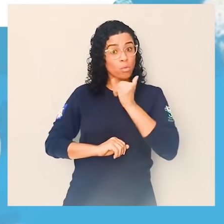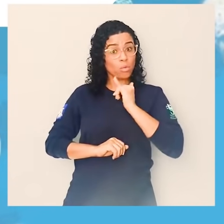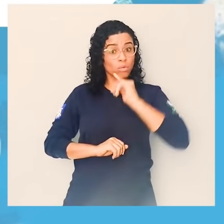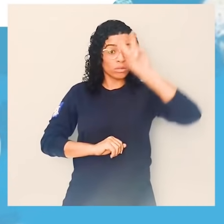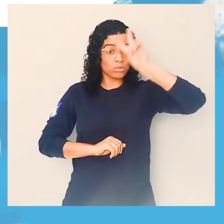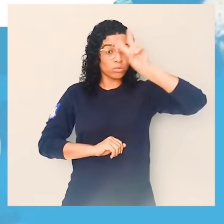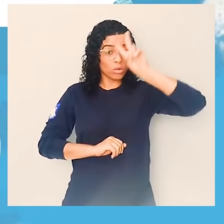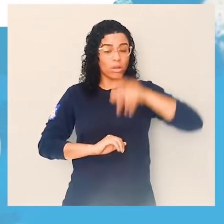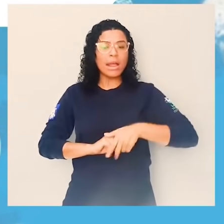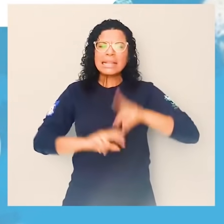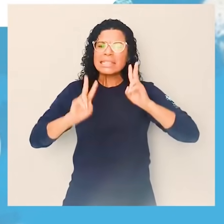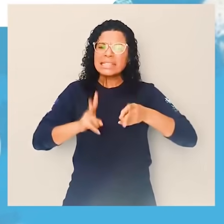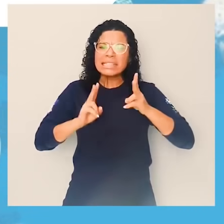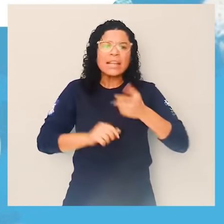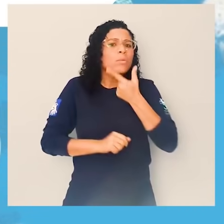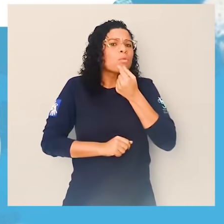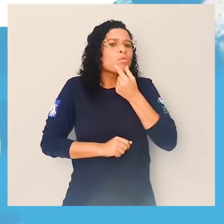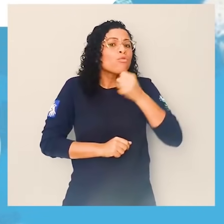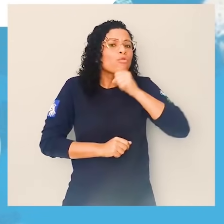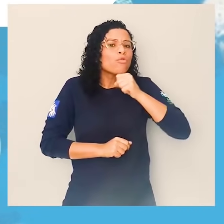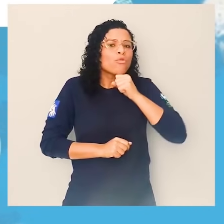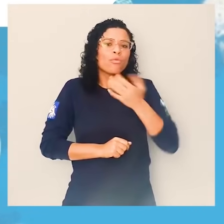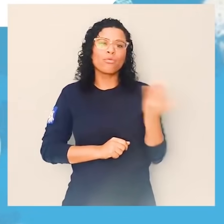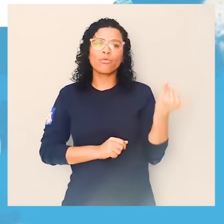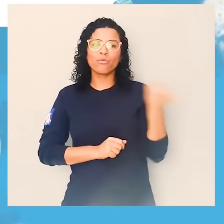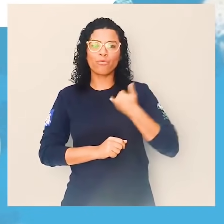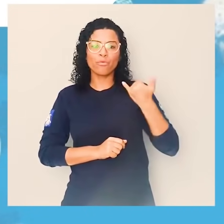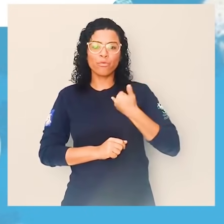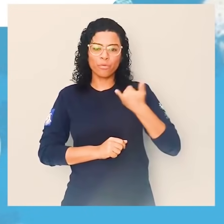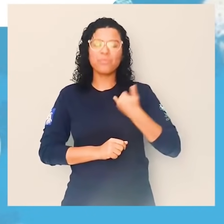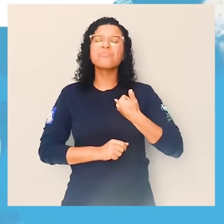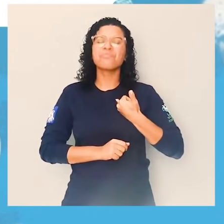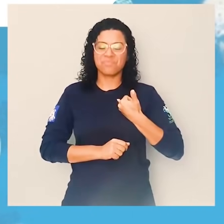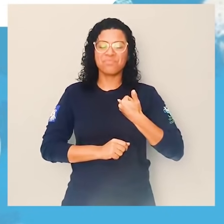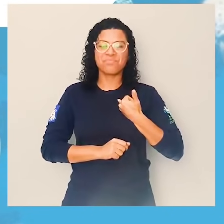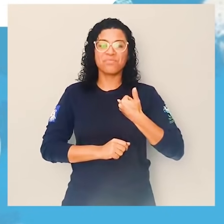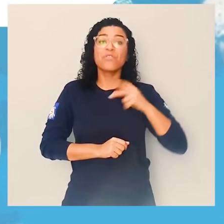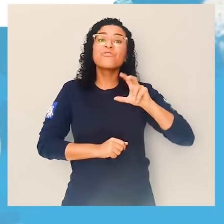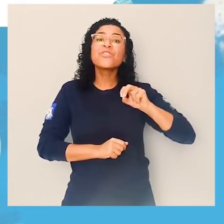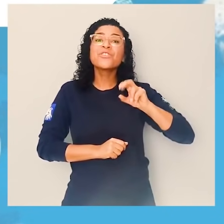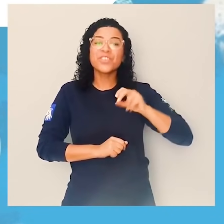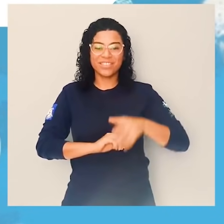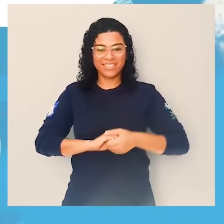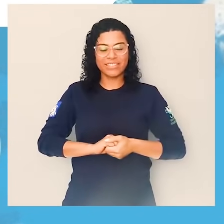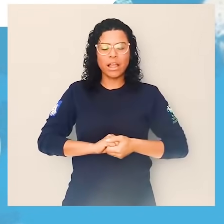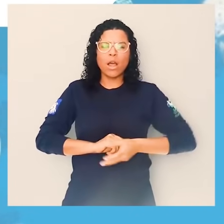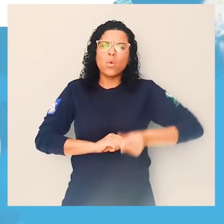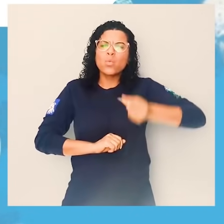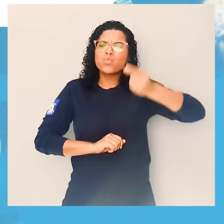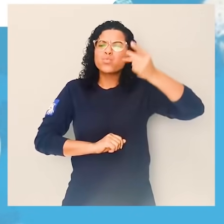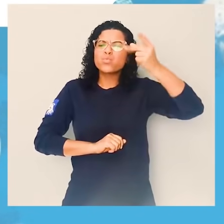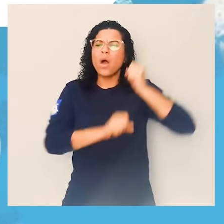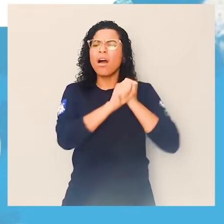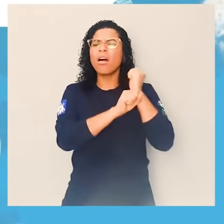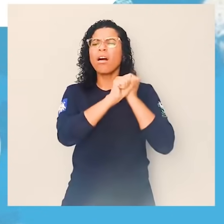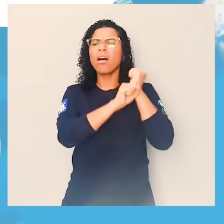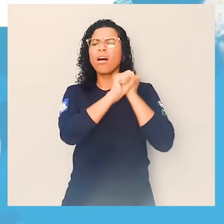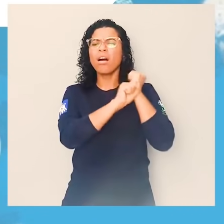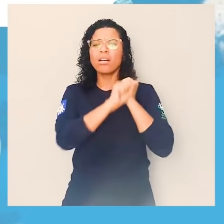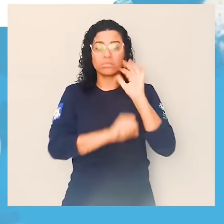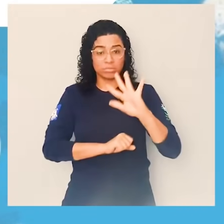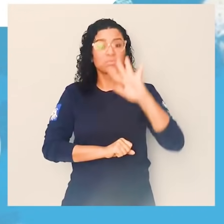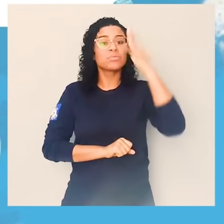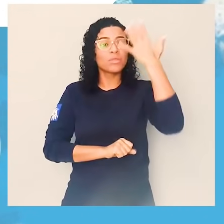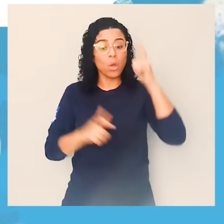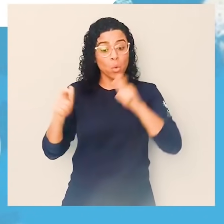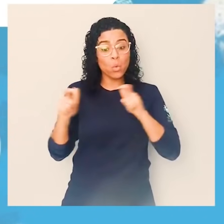uma história que meu avô sempre contava. Ele dizia que essa história aconteceu há muitos e muitos anos,